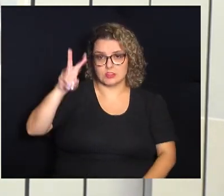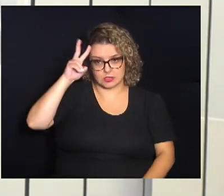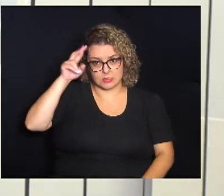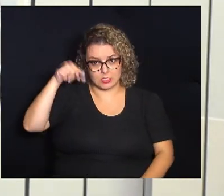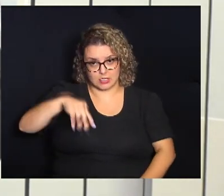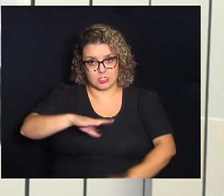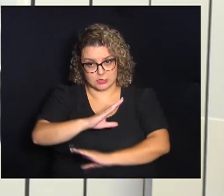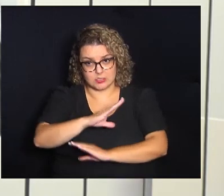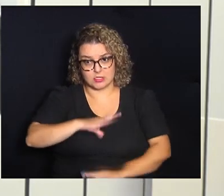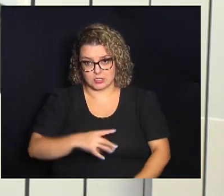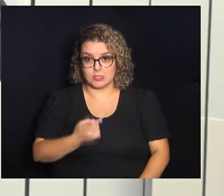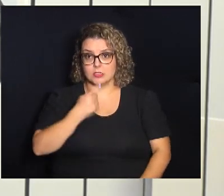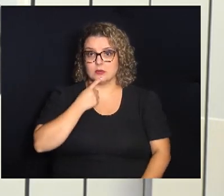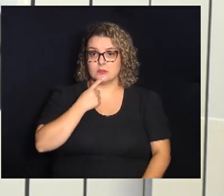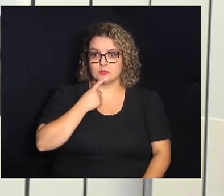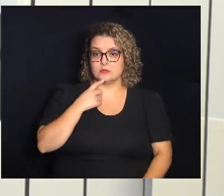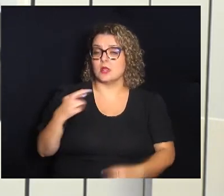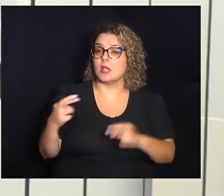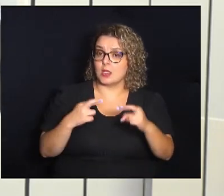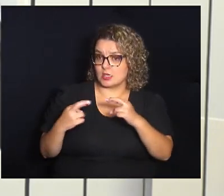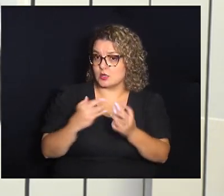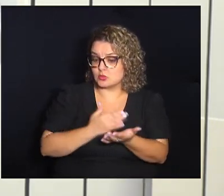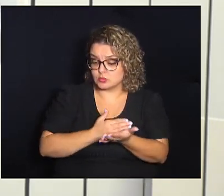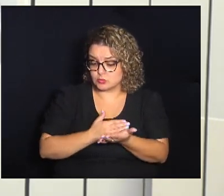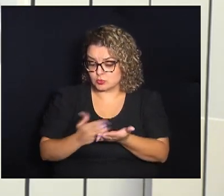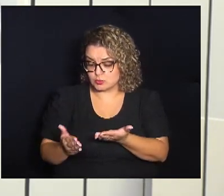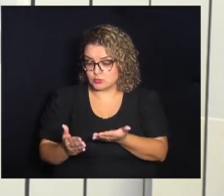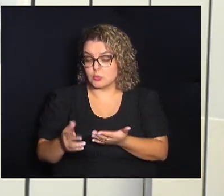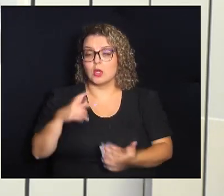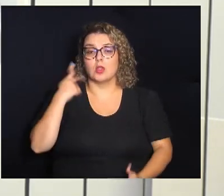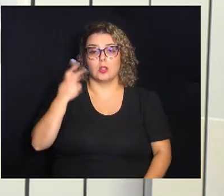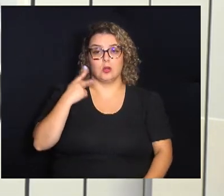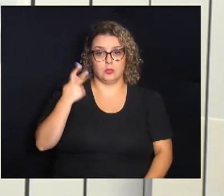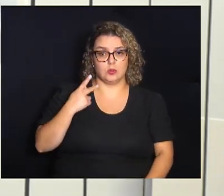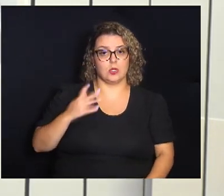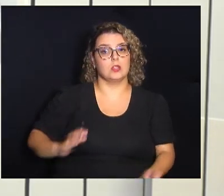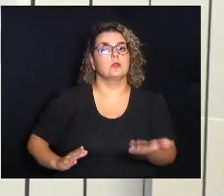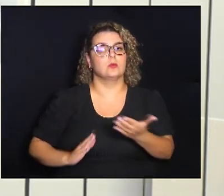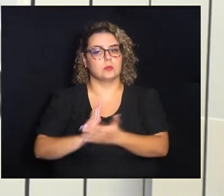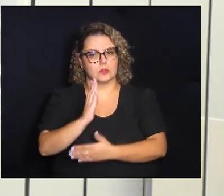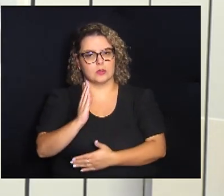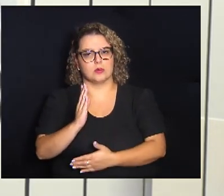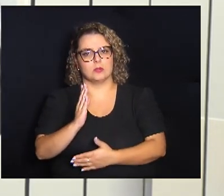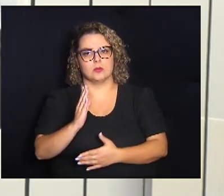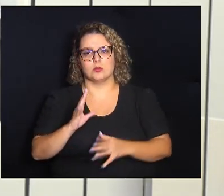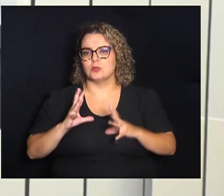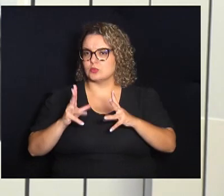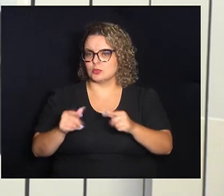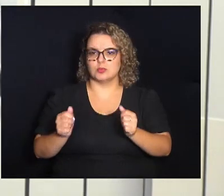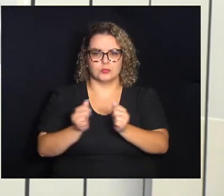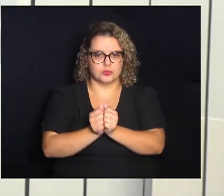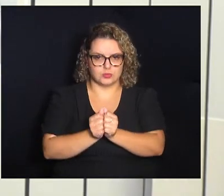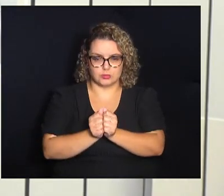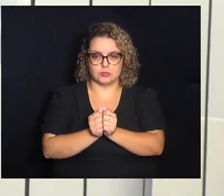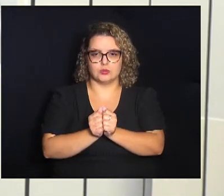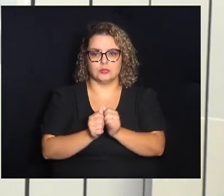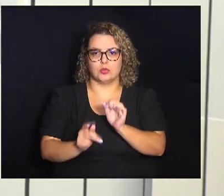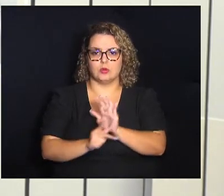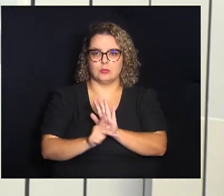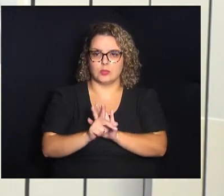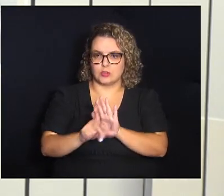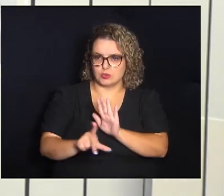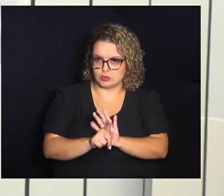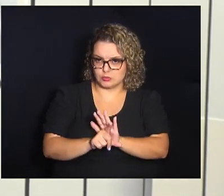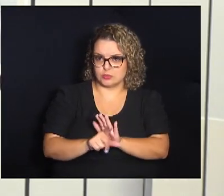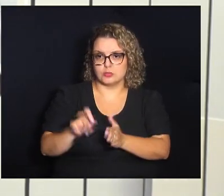de Campinas. Em análise inicial, os vereadores aprovaram por unanimidade o projeto de lei de autoria